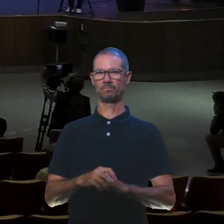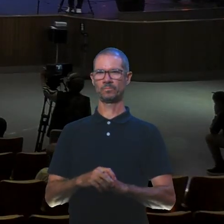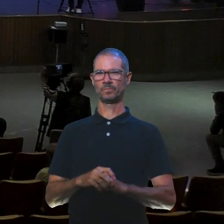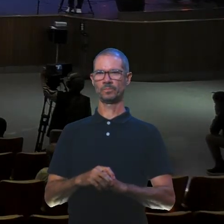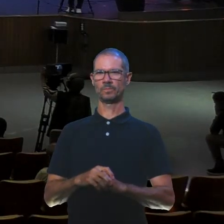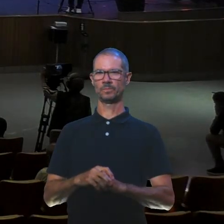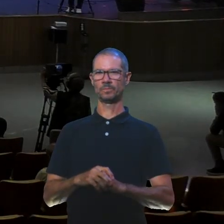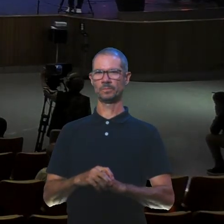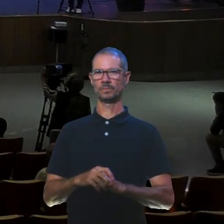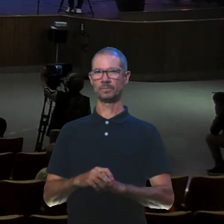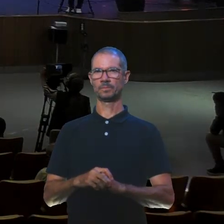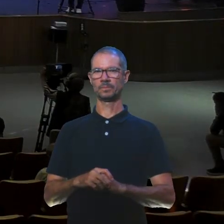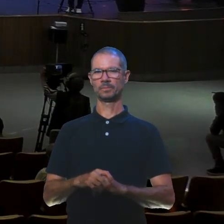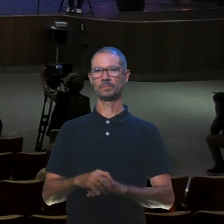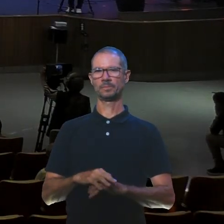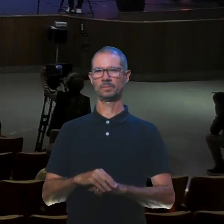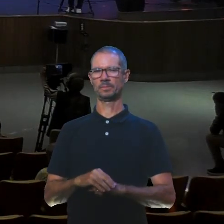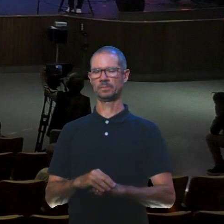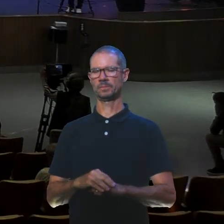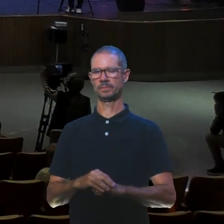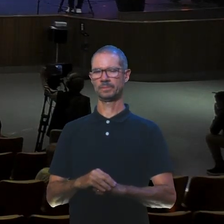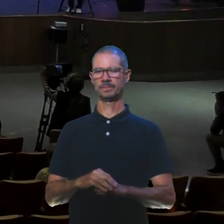Isso.